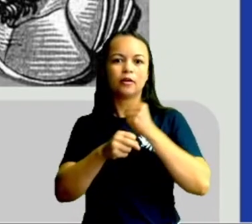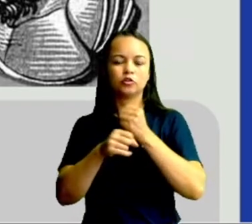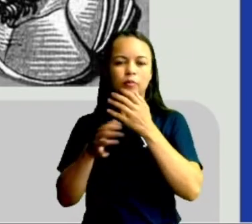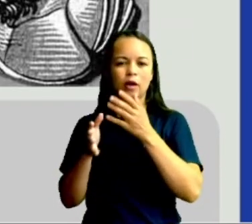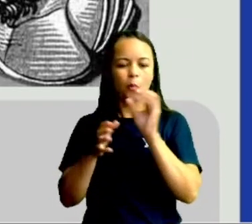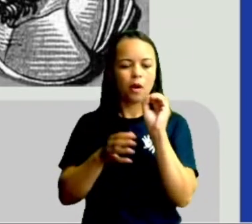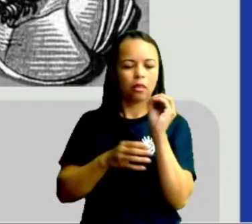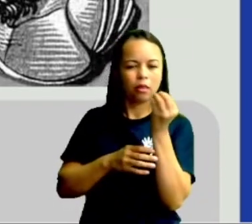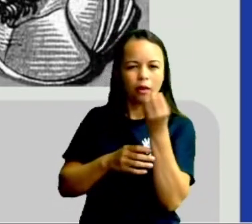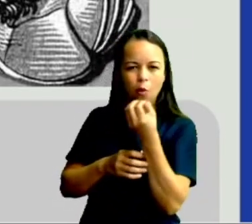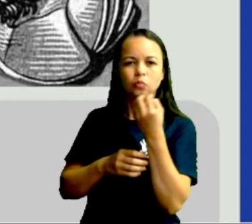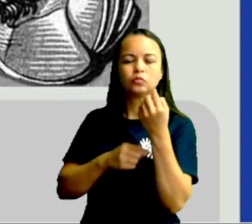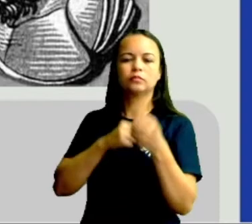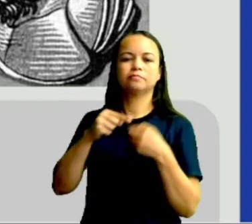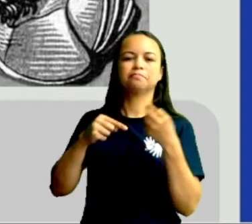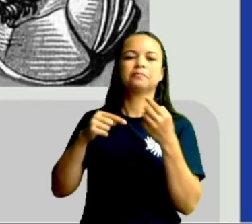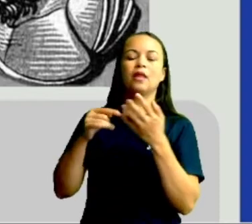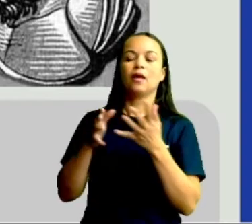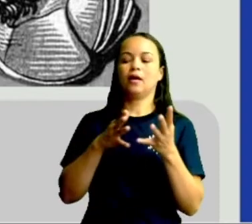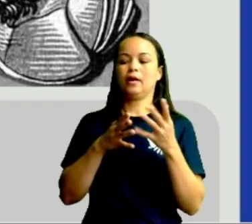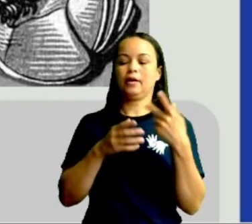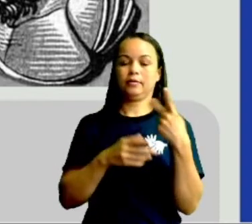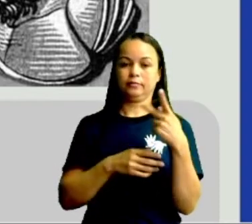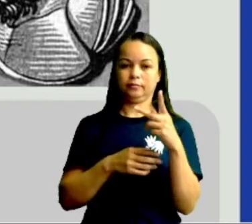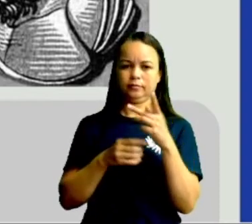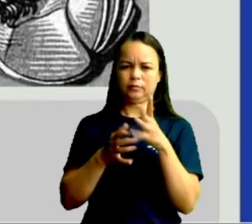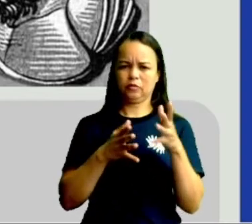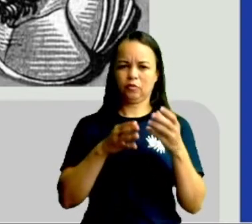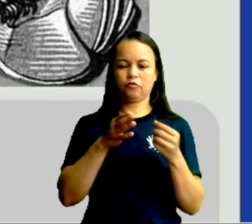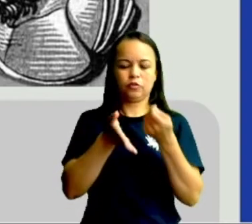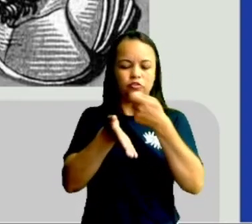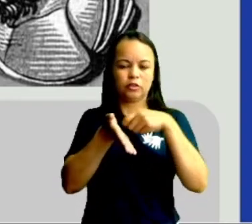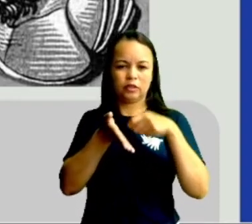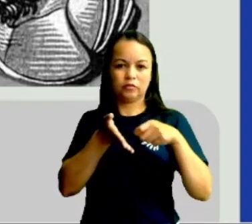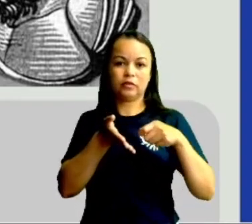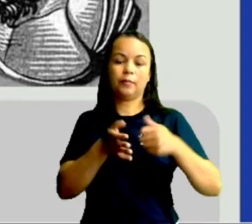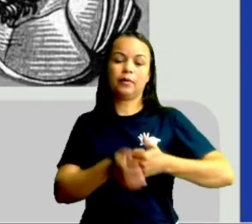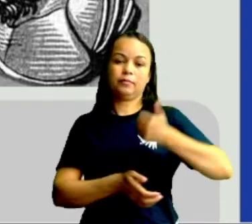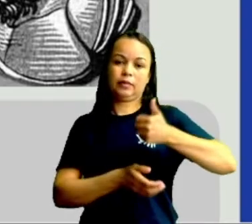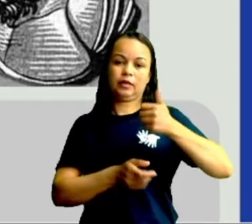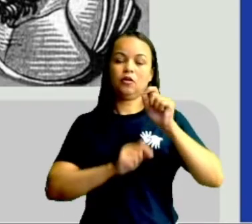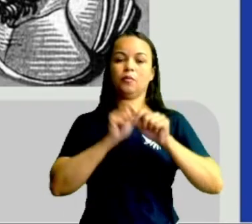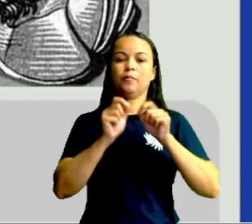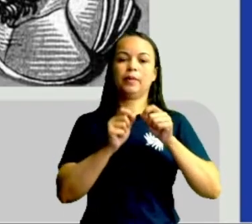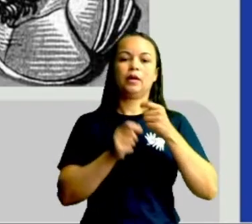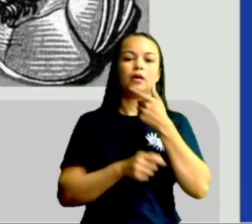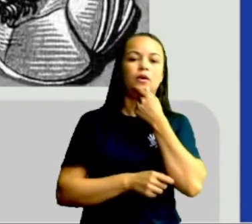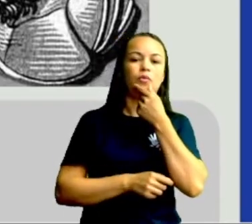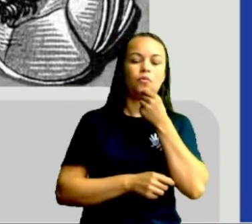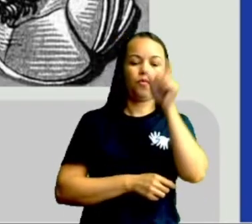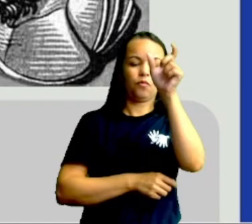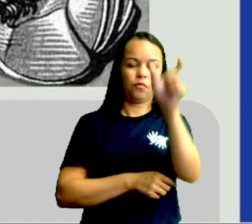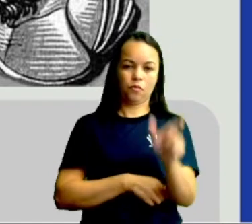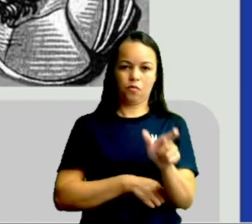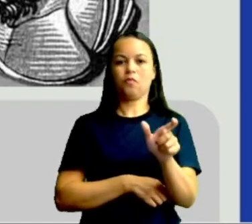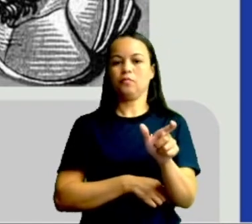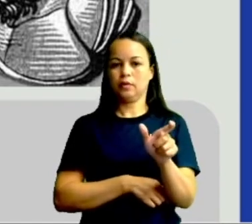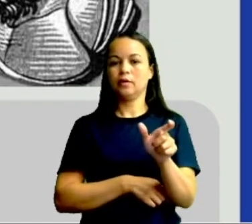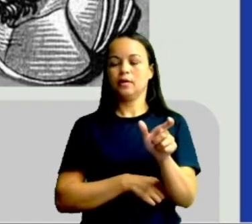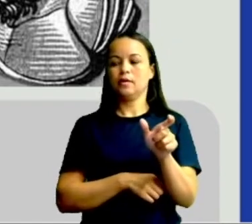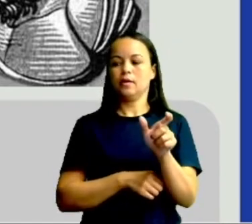interessante. Essa oscilação ela foi descrita pela primeira vez pelo astrônomo, geógrafo